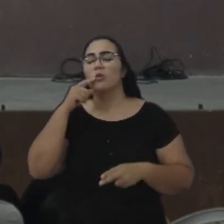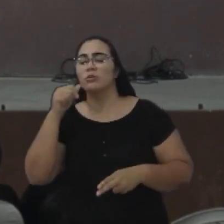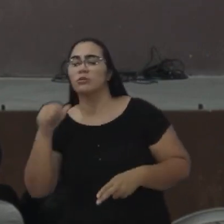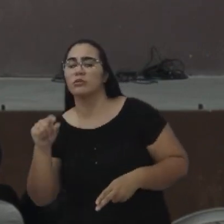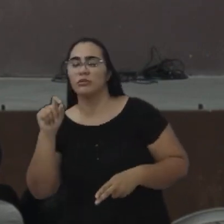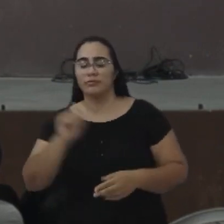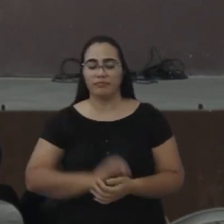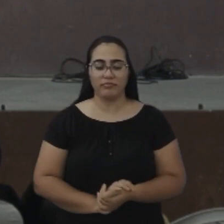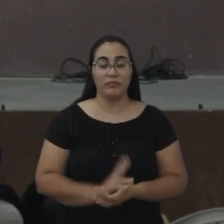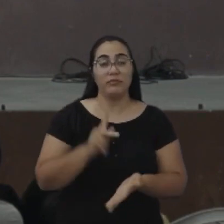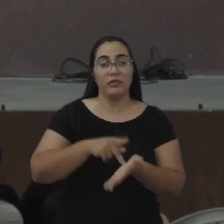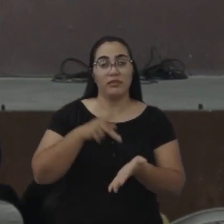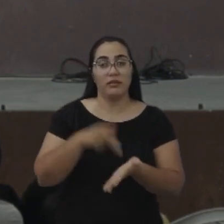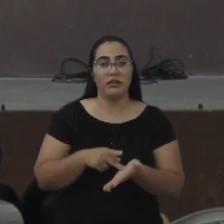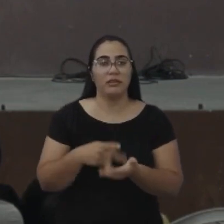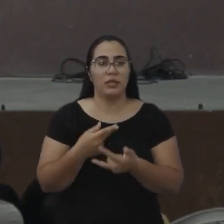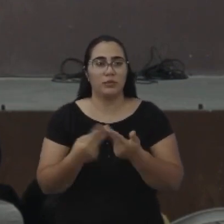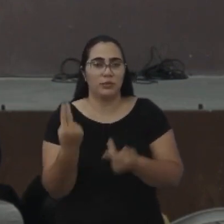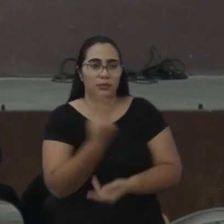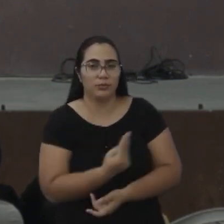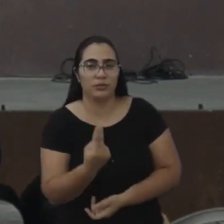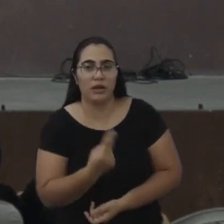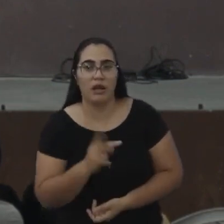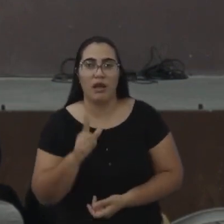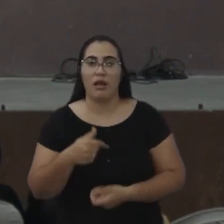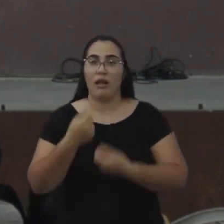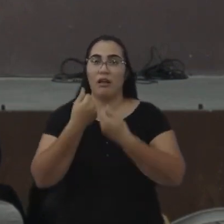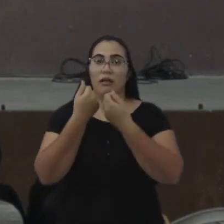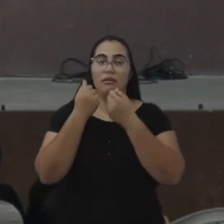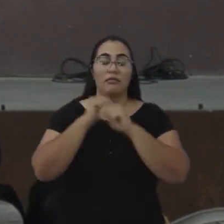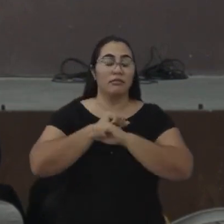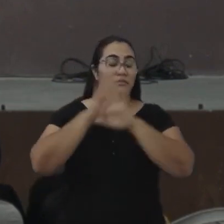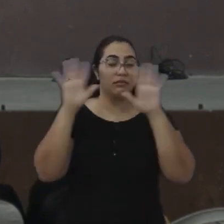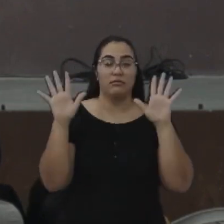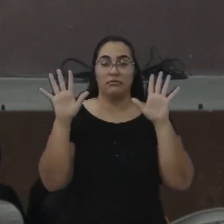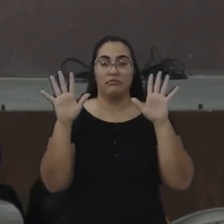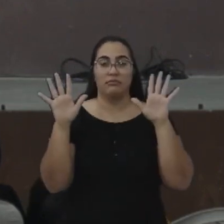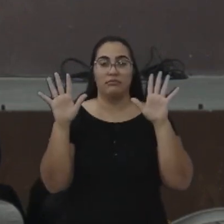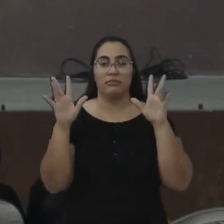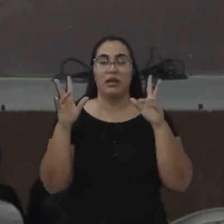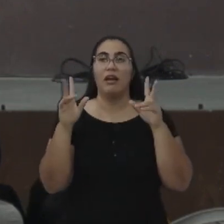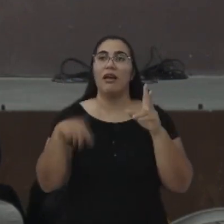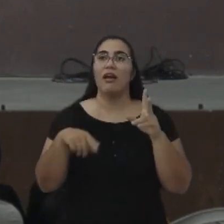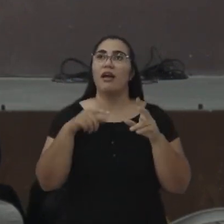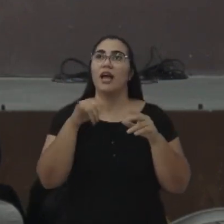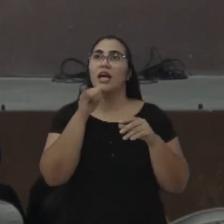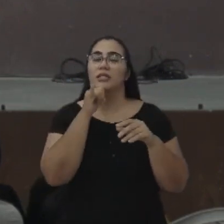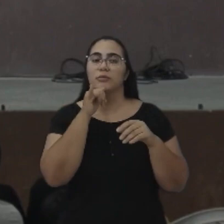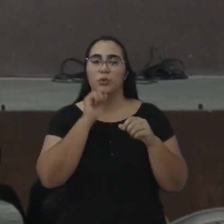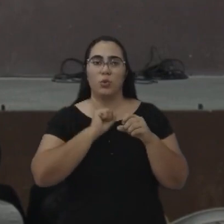verdadeiras utilidades se tornarão claramente evidentes. Foi assim na pandemia, não foi?